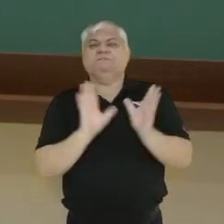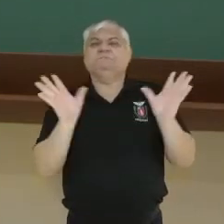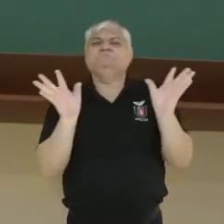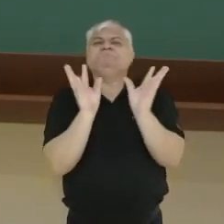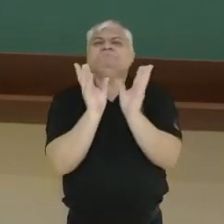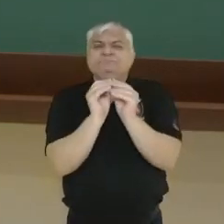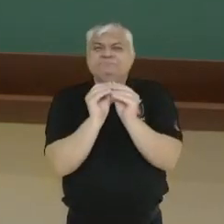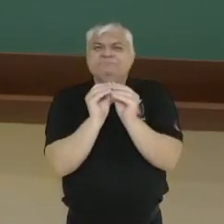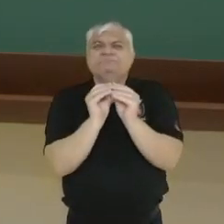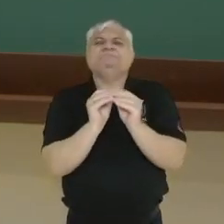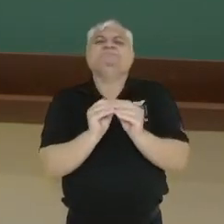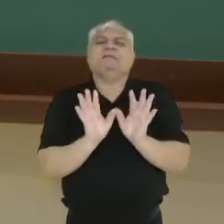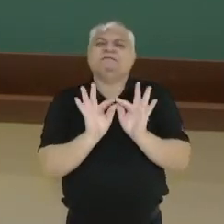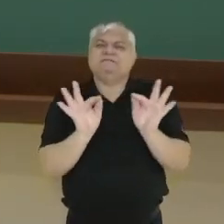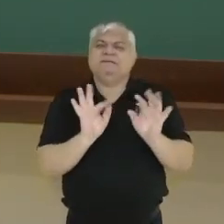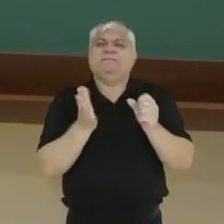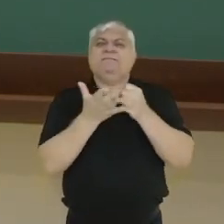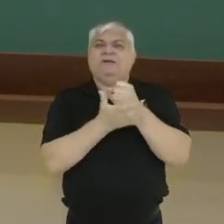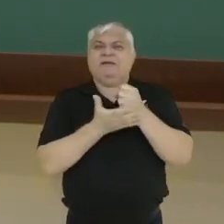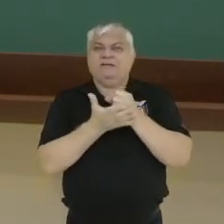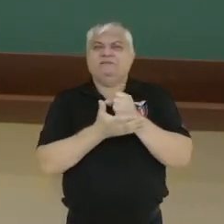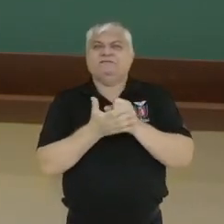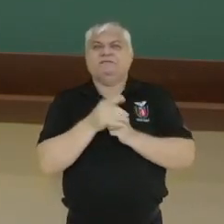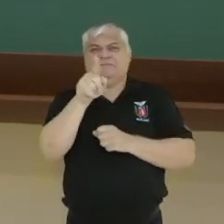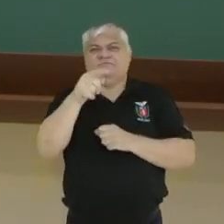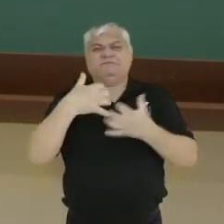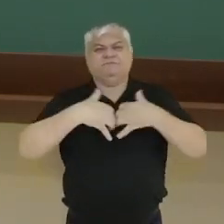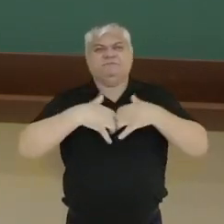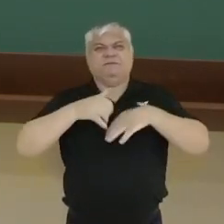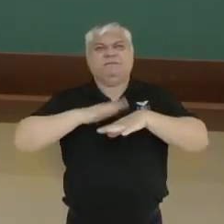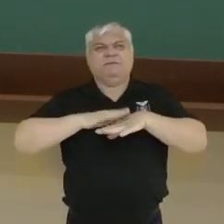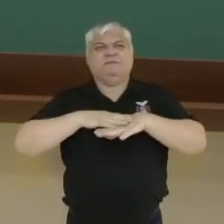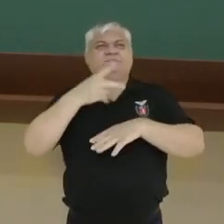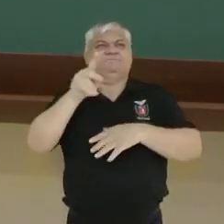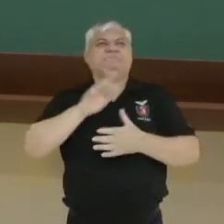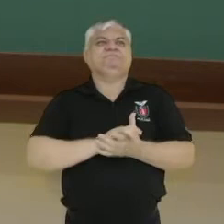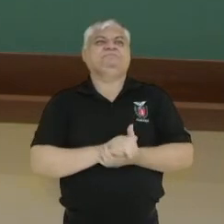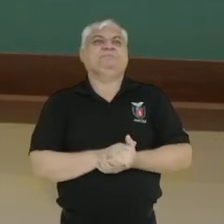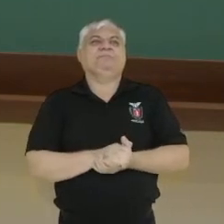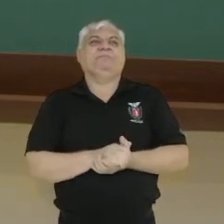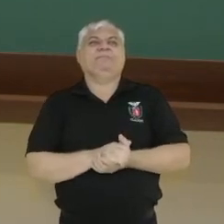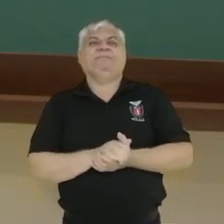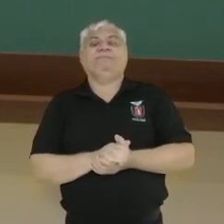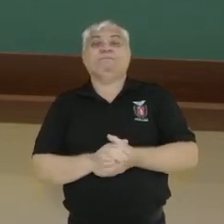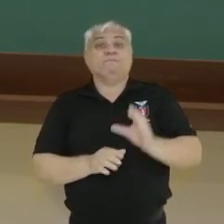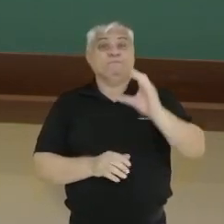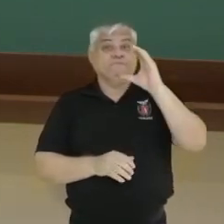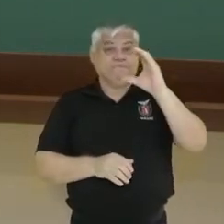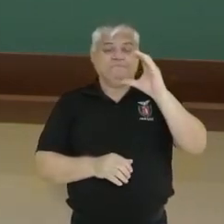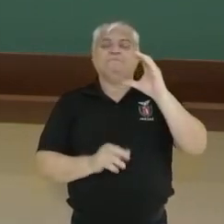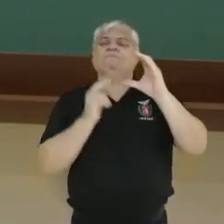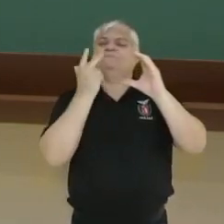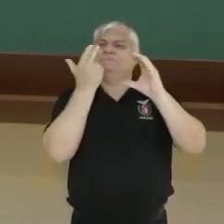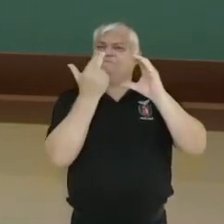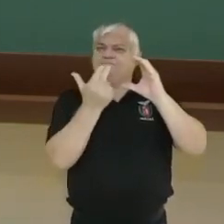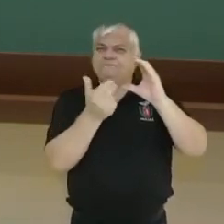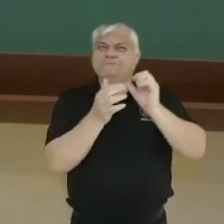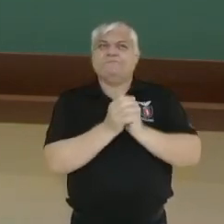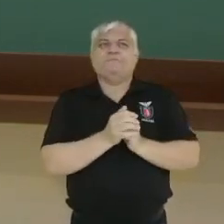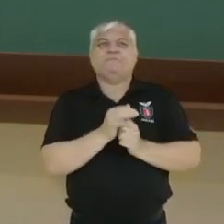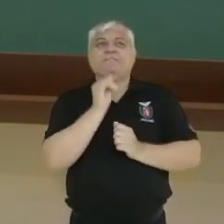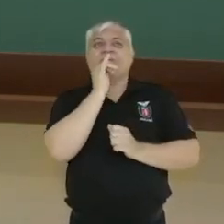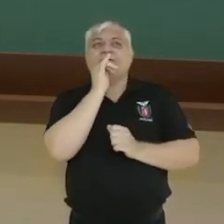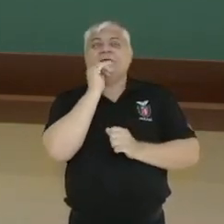ali são básicas, estou deixando para vocês fazerem, tranquilo? Agora, na letra C, a mesma coisa. O pulo do gato